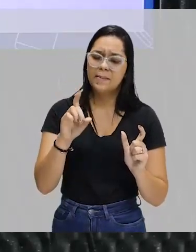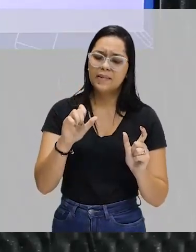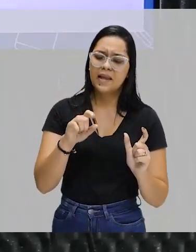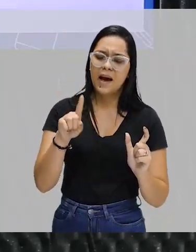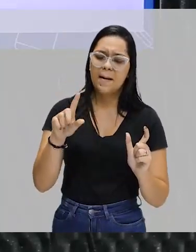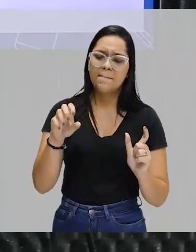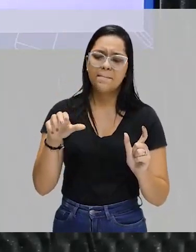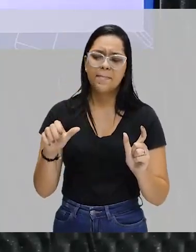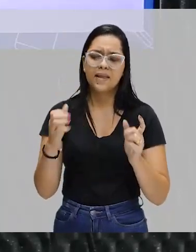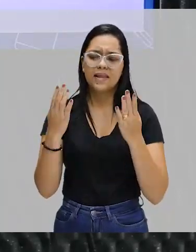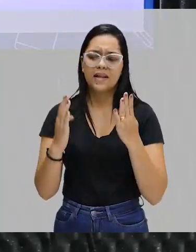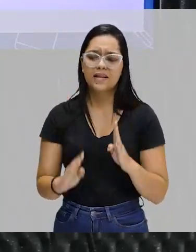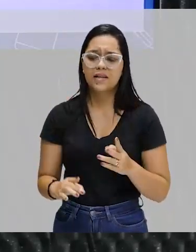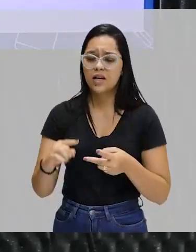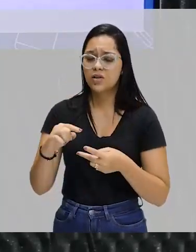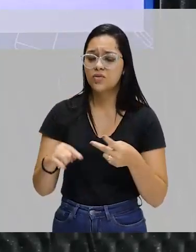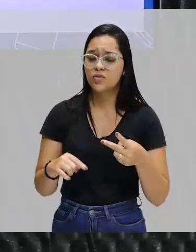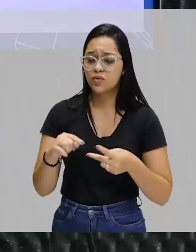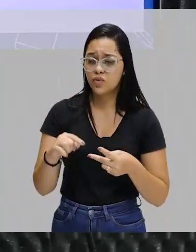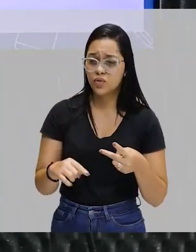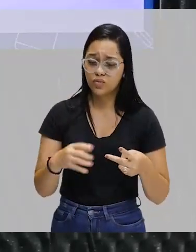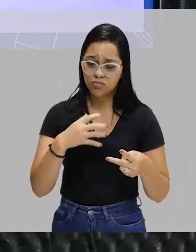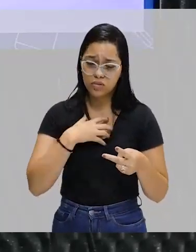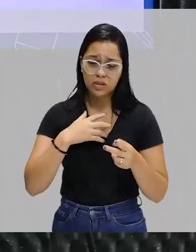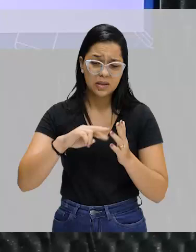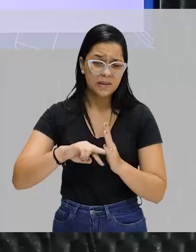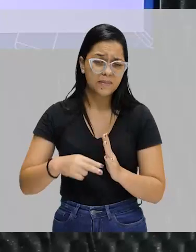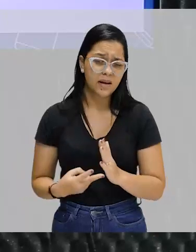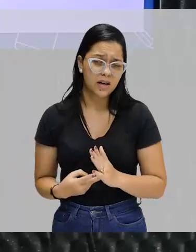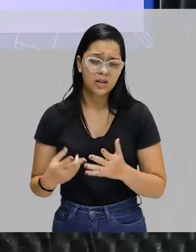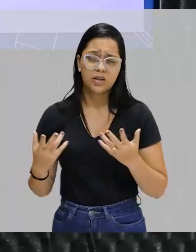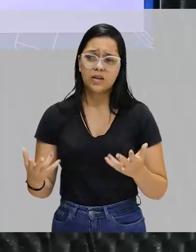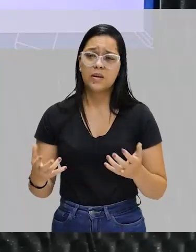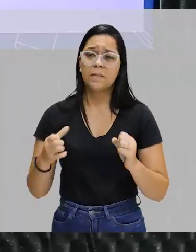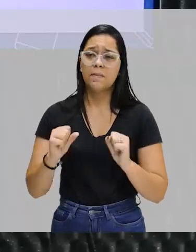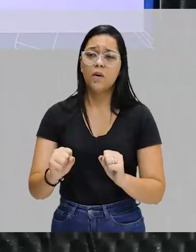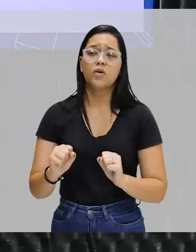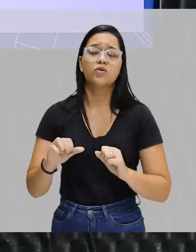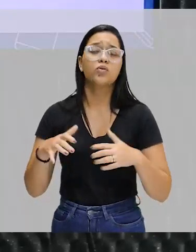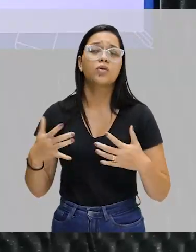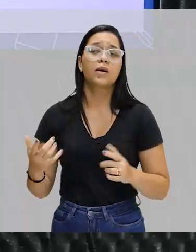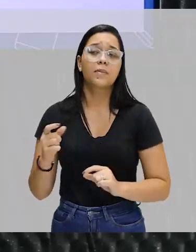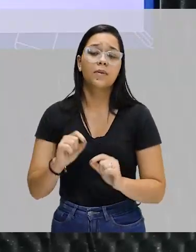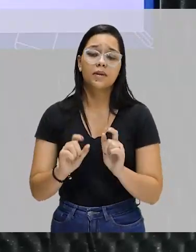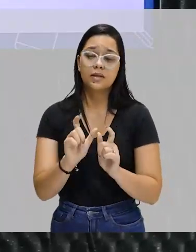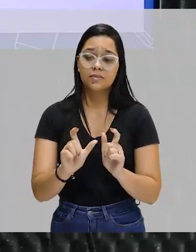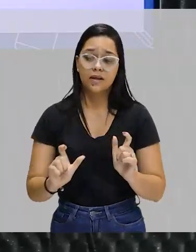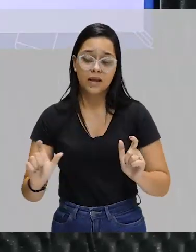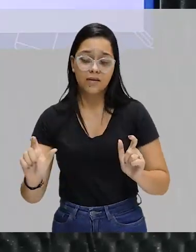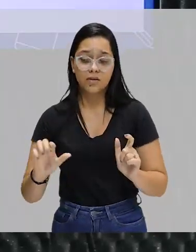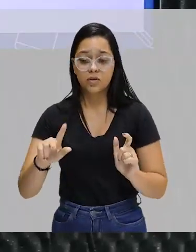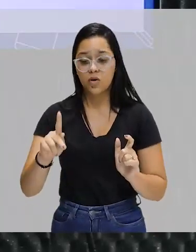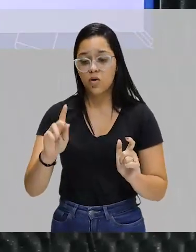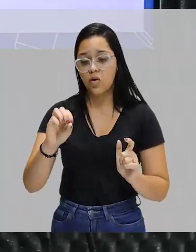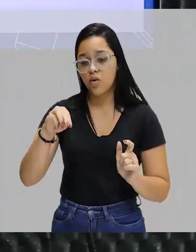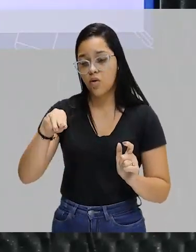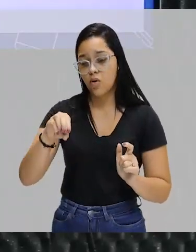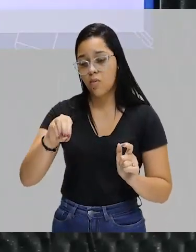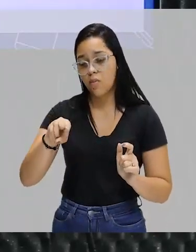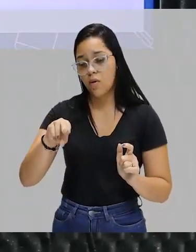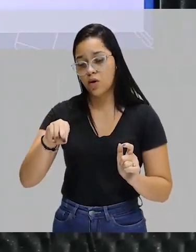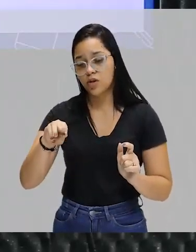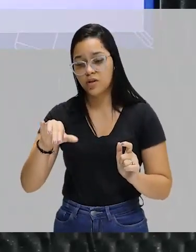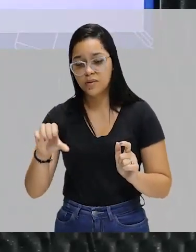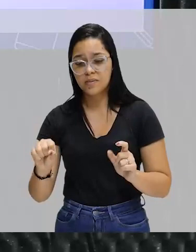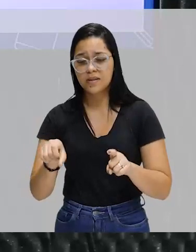podemos analisar sobre dois aspectos semânticos, né? E aí a gente vai ver sobre a questão das palavras que são homonímias, né?